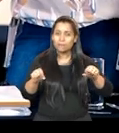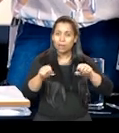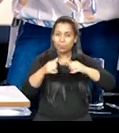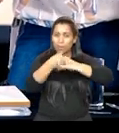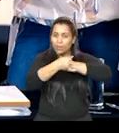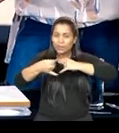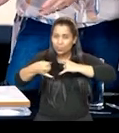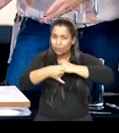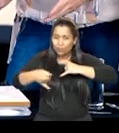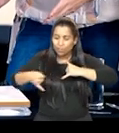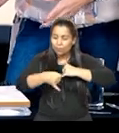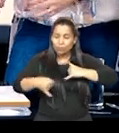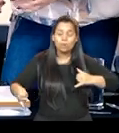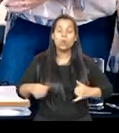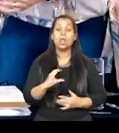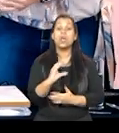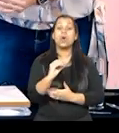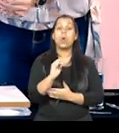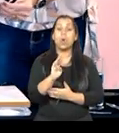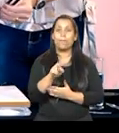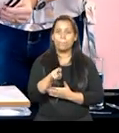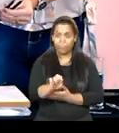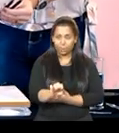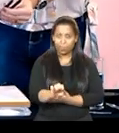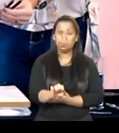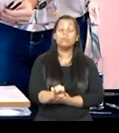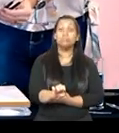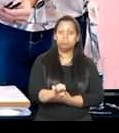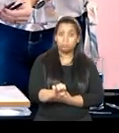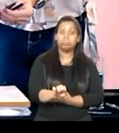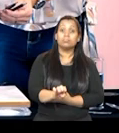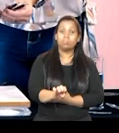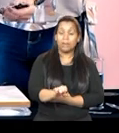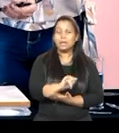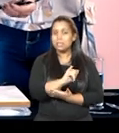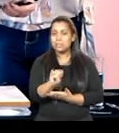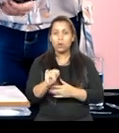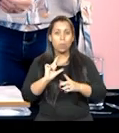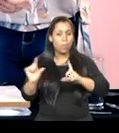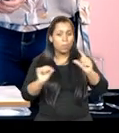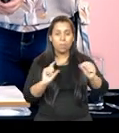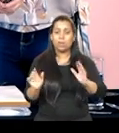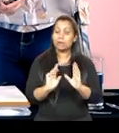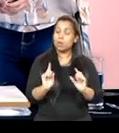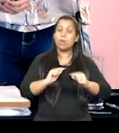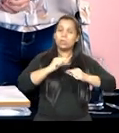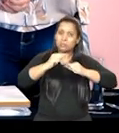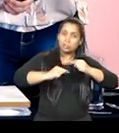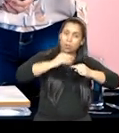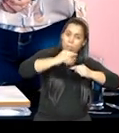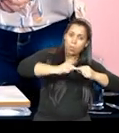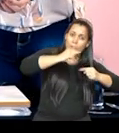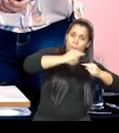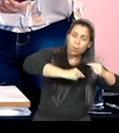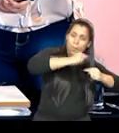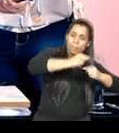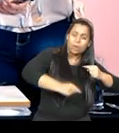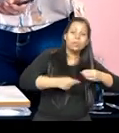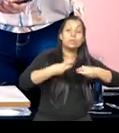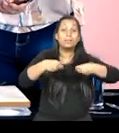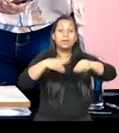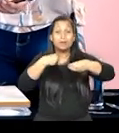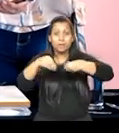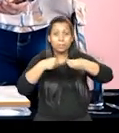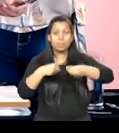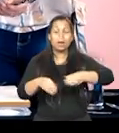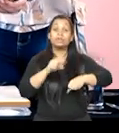grande maioria deles, de cobre. E para que esses elétrons não escapem, eles são cobertos pelo plástico, que